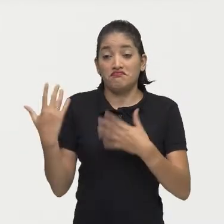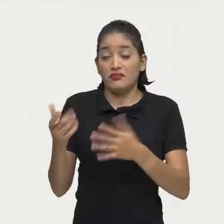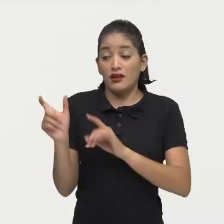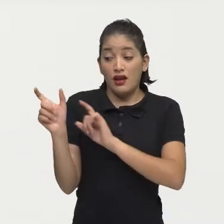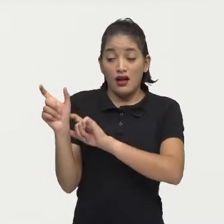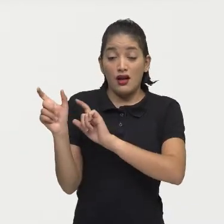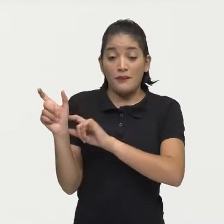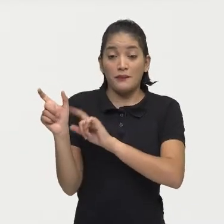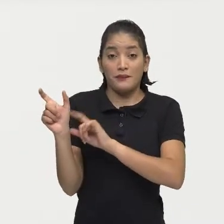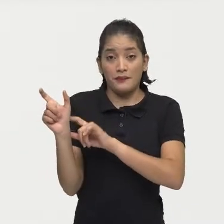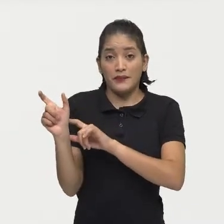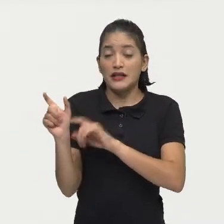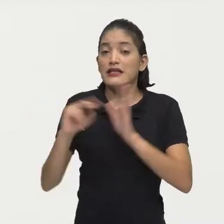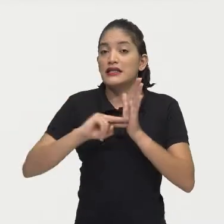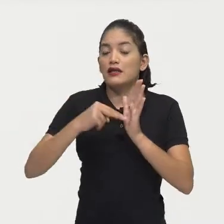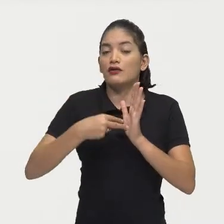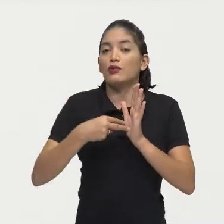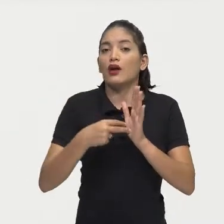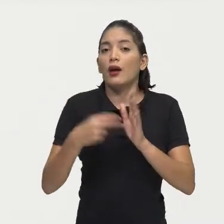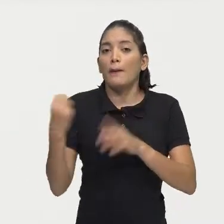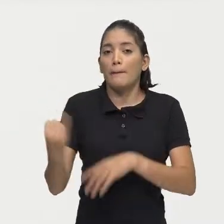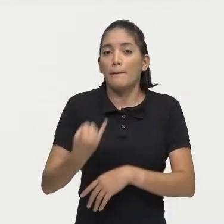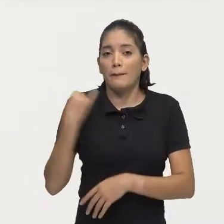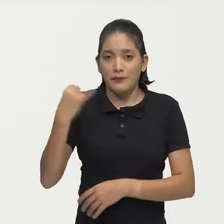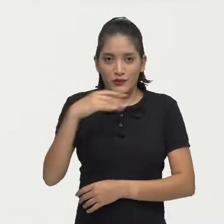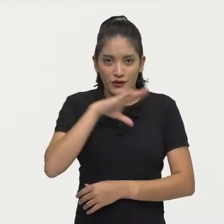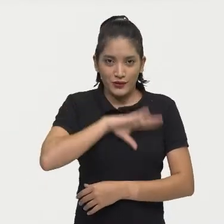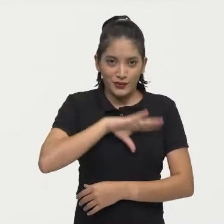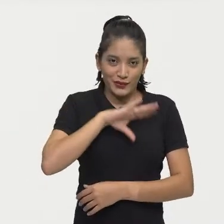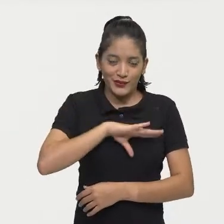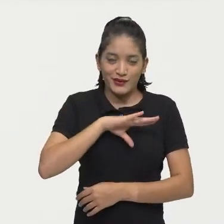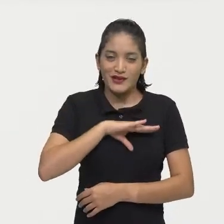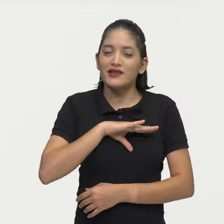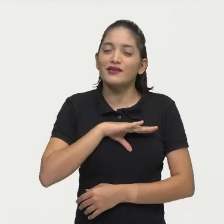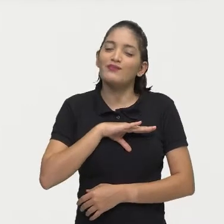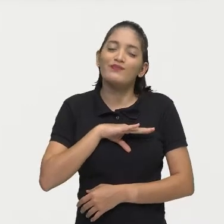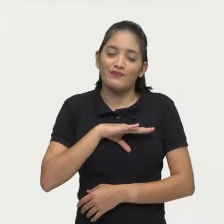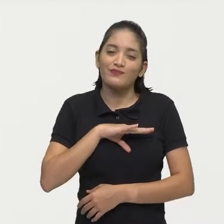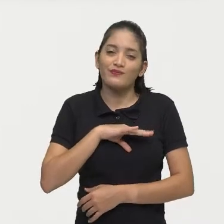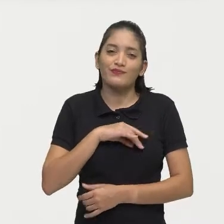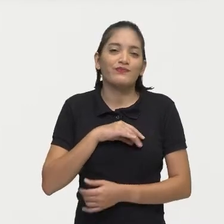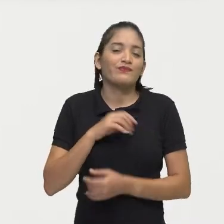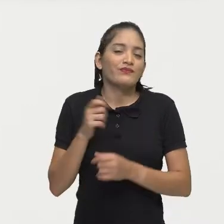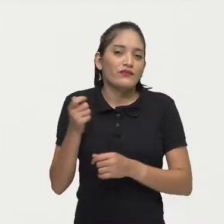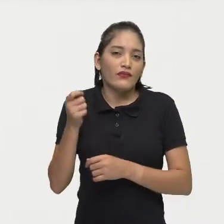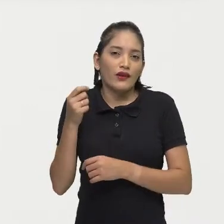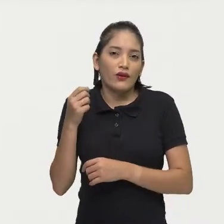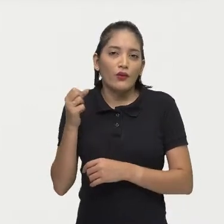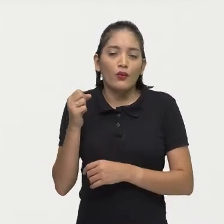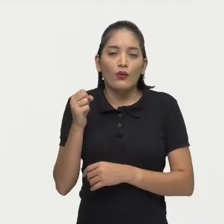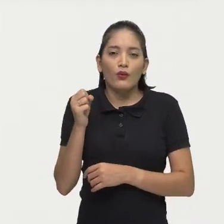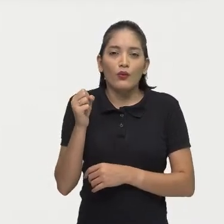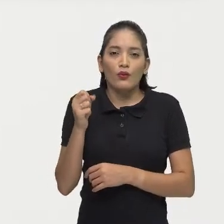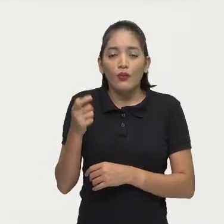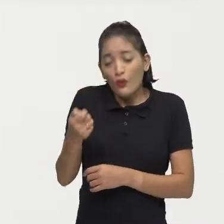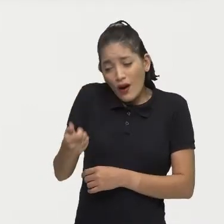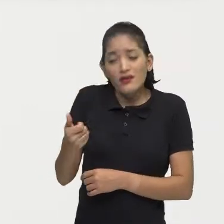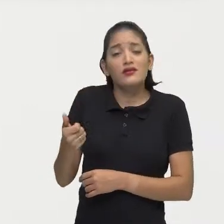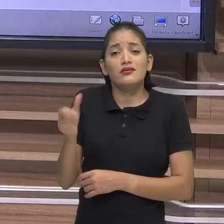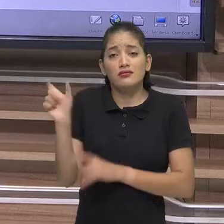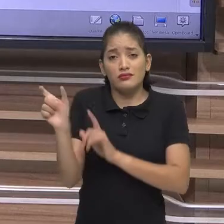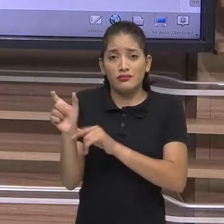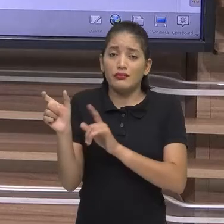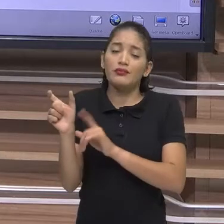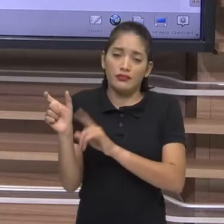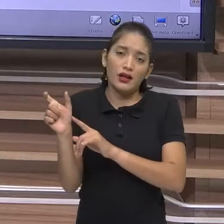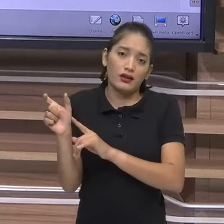ou important quer dizer importante, tá? É praticamente a mesma palavra em português, só faltou a letra E ali no final.